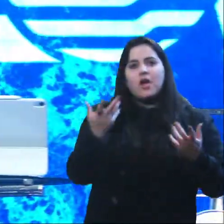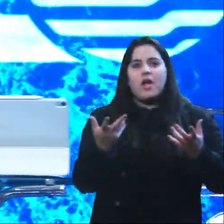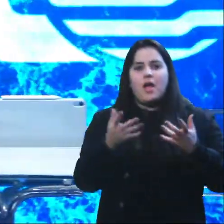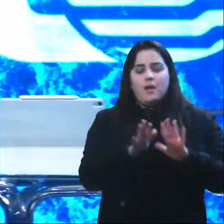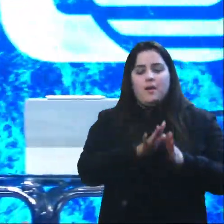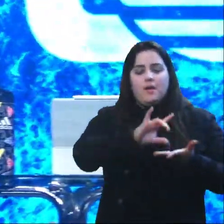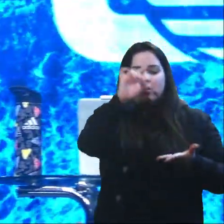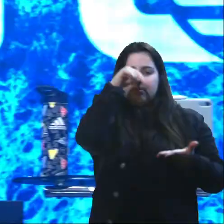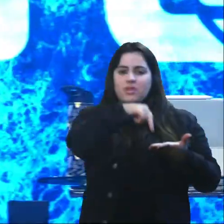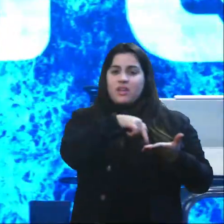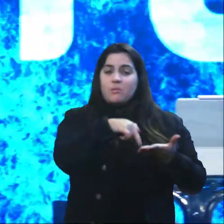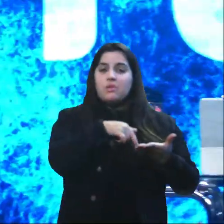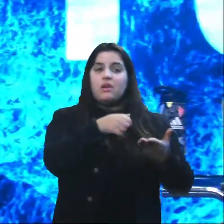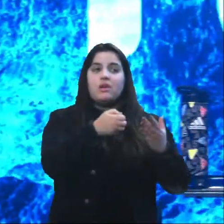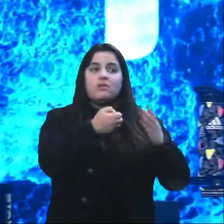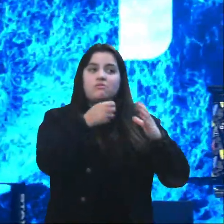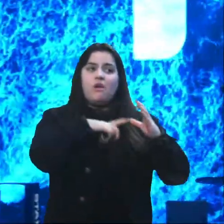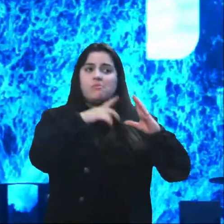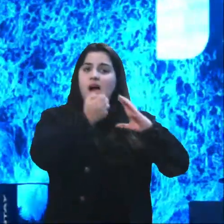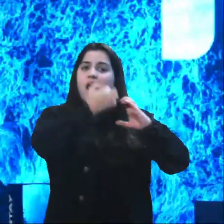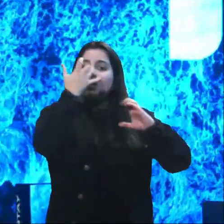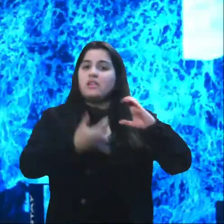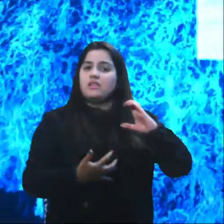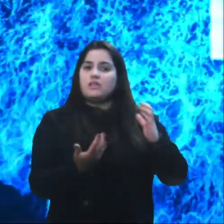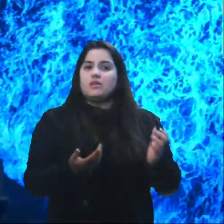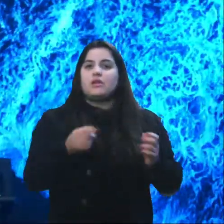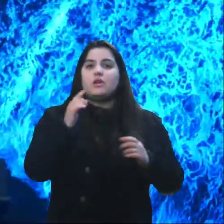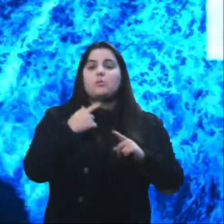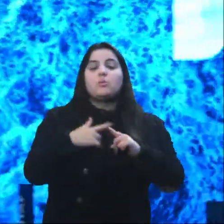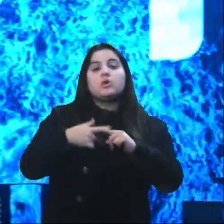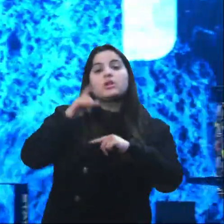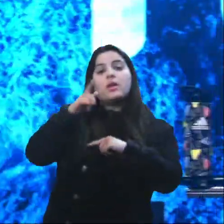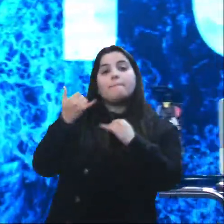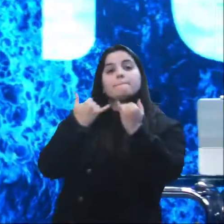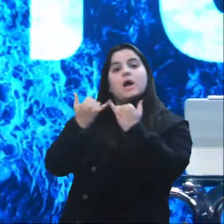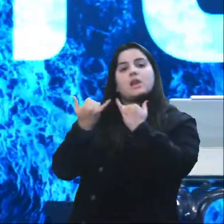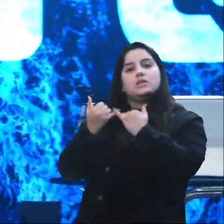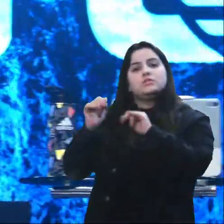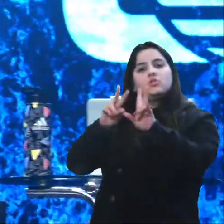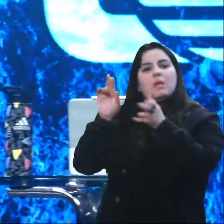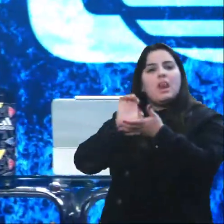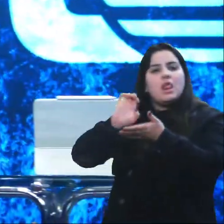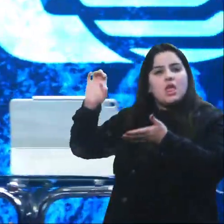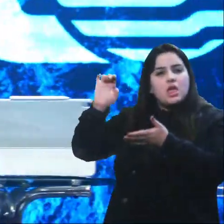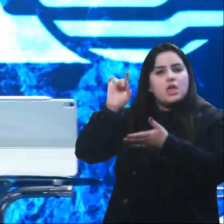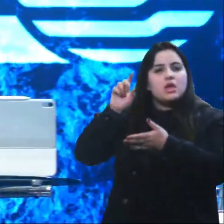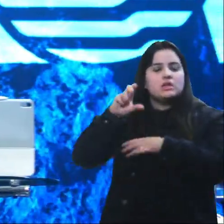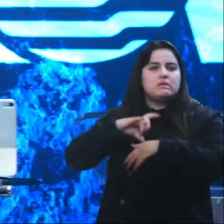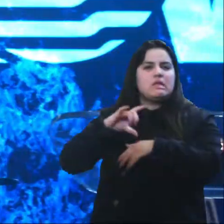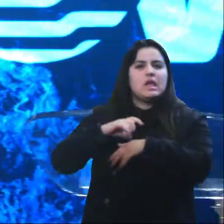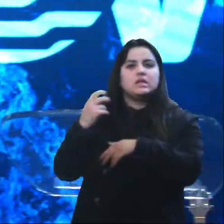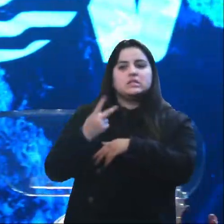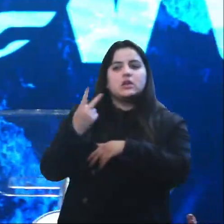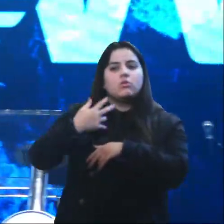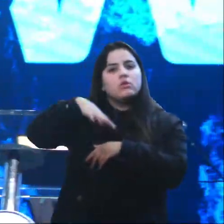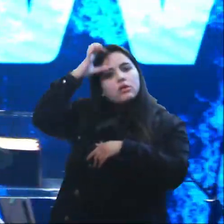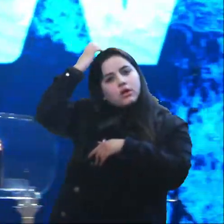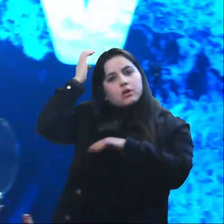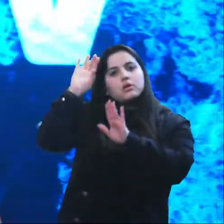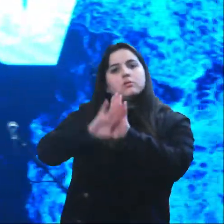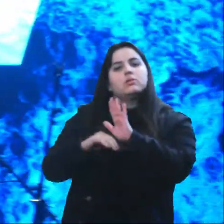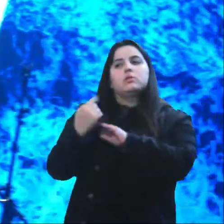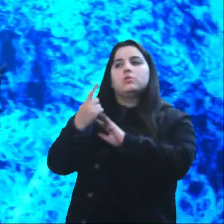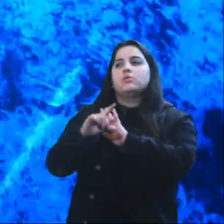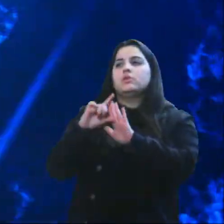muito parecido com a vestimenta do profeta Elias. Se você for em 2 Reis, capítulo 1, versículo 8, você